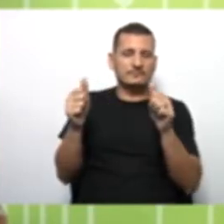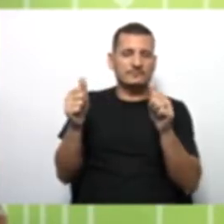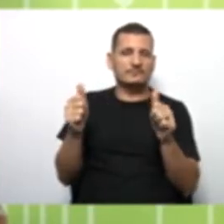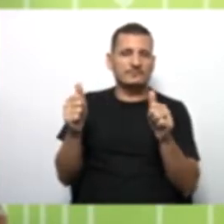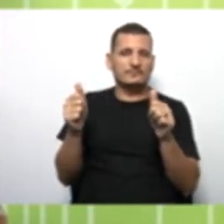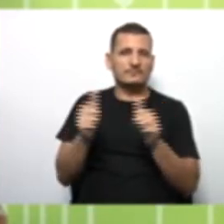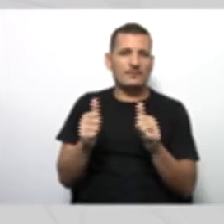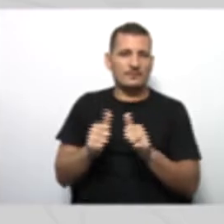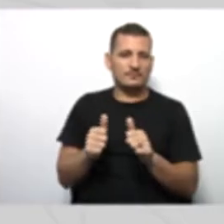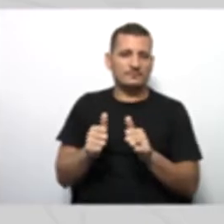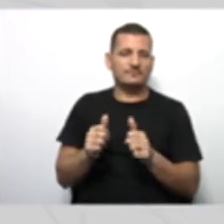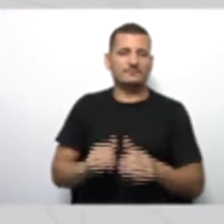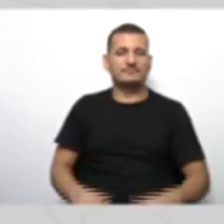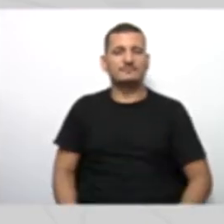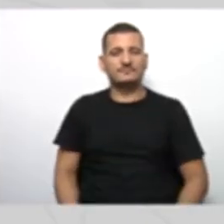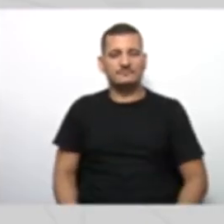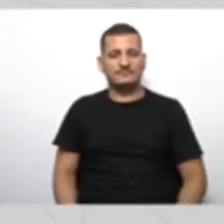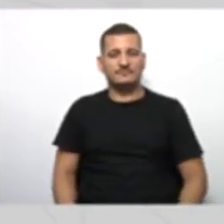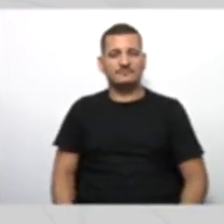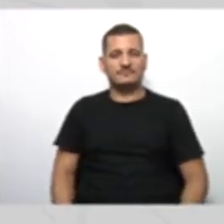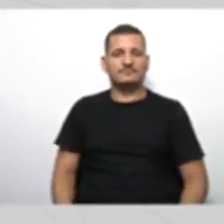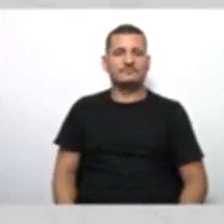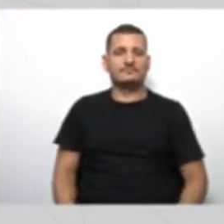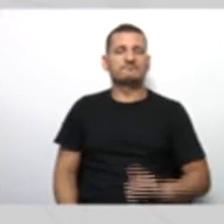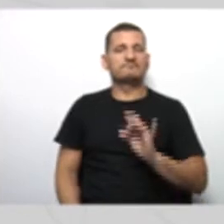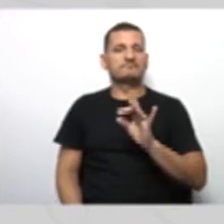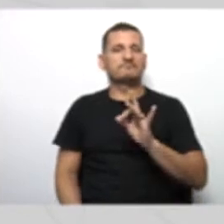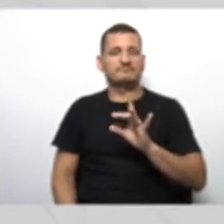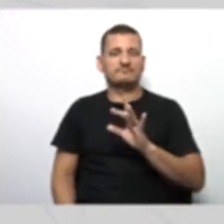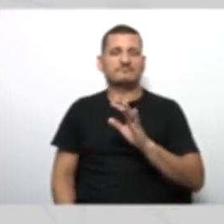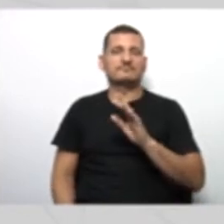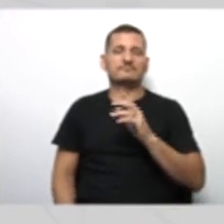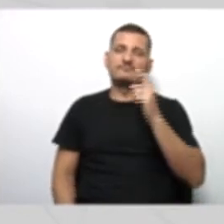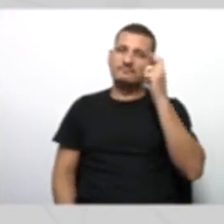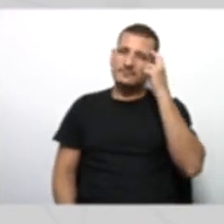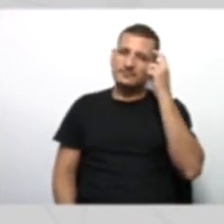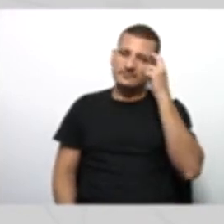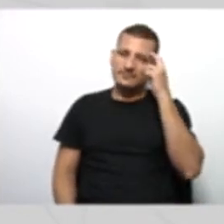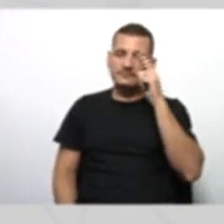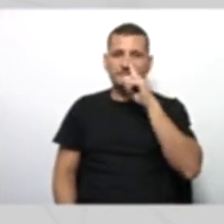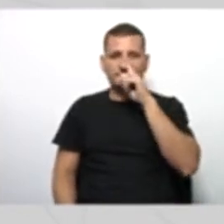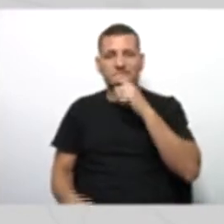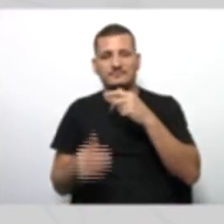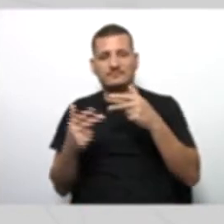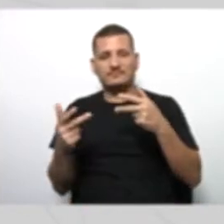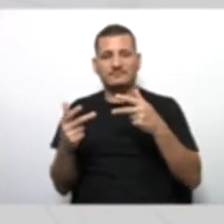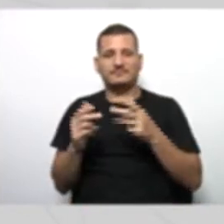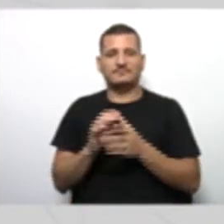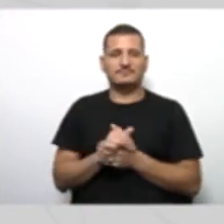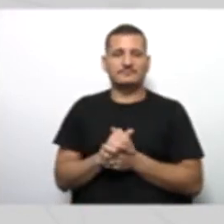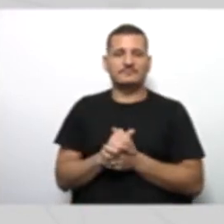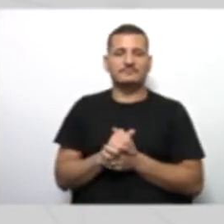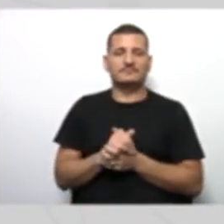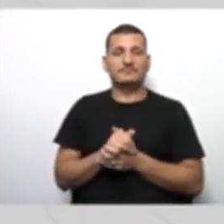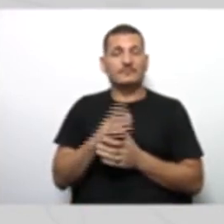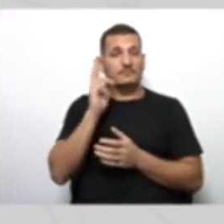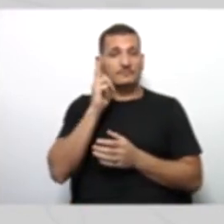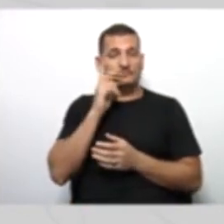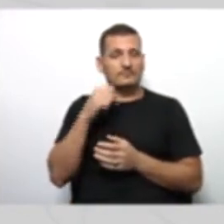colega, numa simples tarde, vai colocar sua cabecinha ali e vai pensar nos riscos, né? Lembrando que a gente não tem conhecimento de